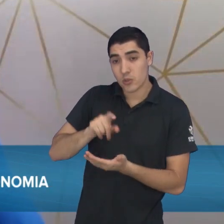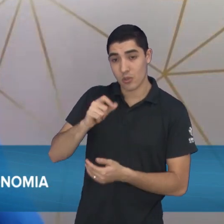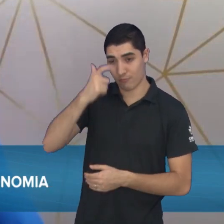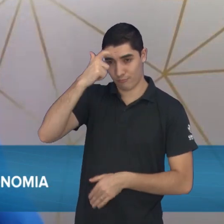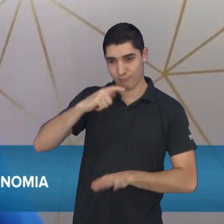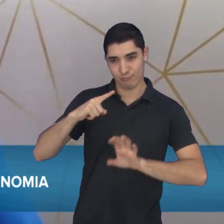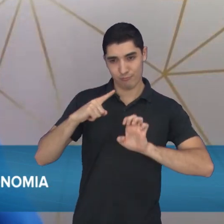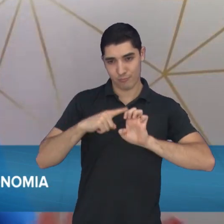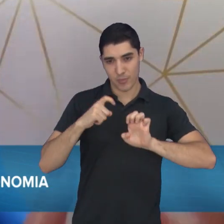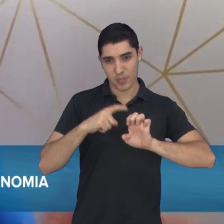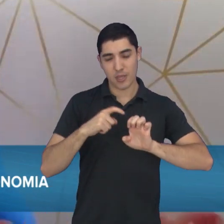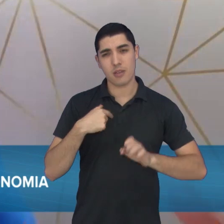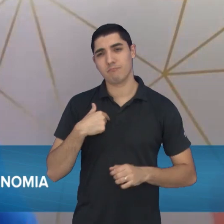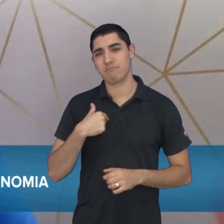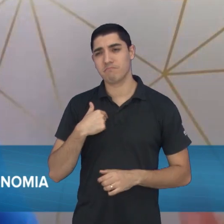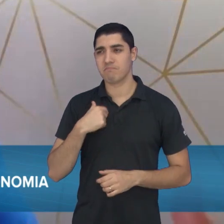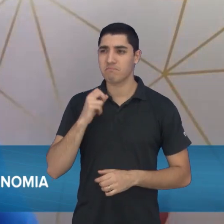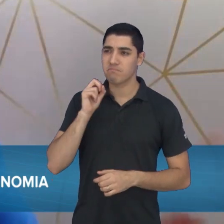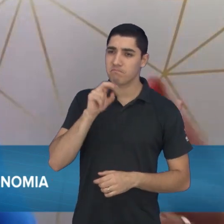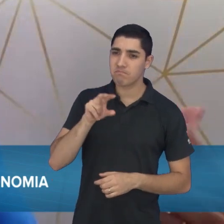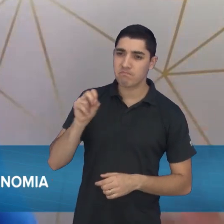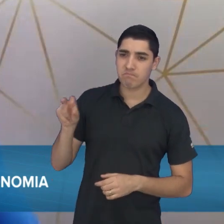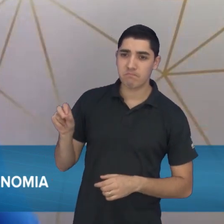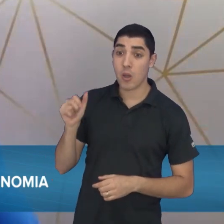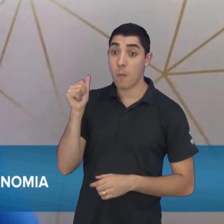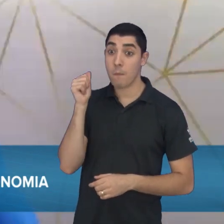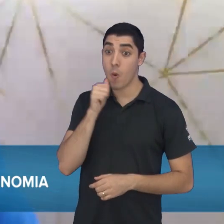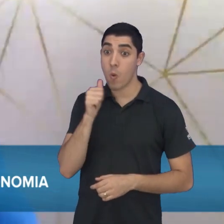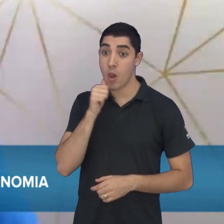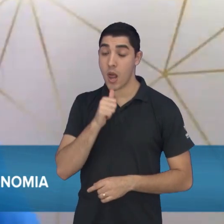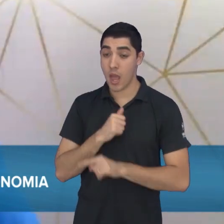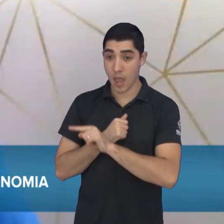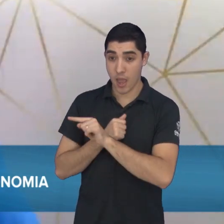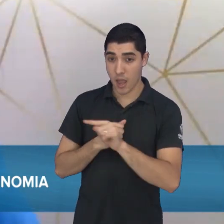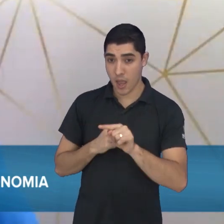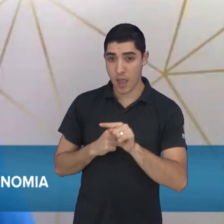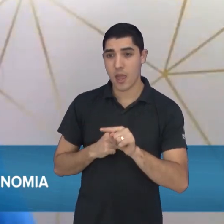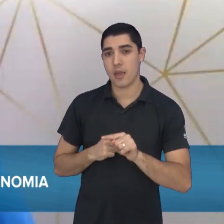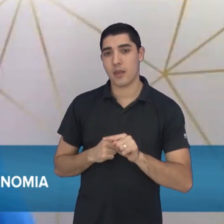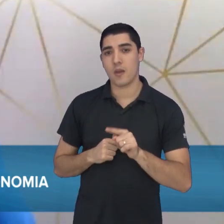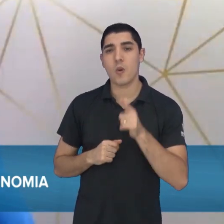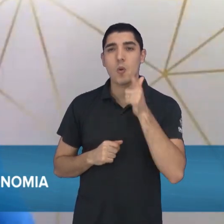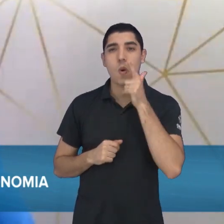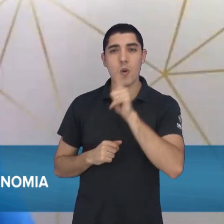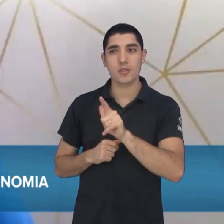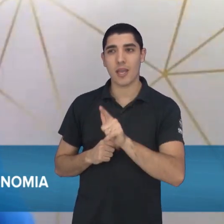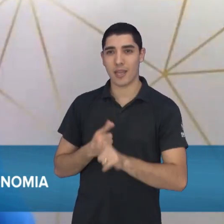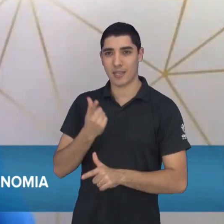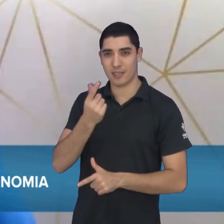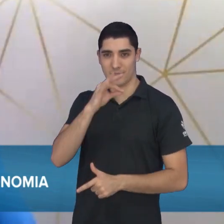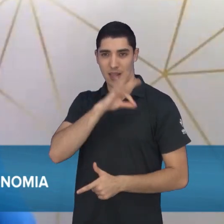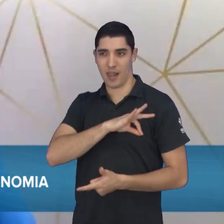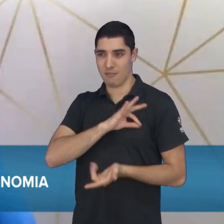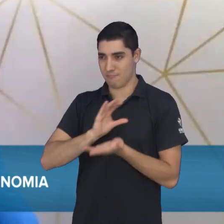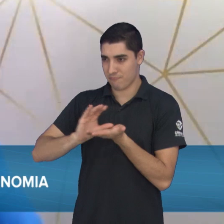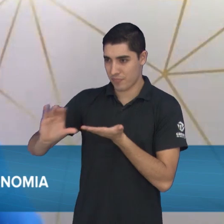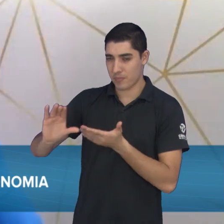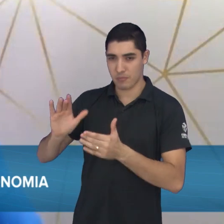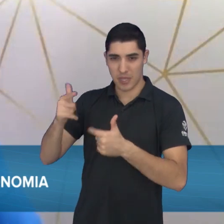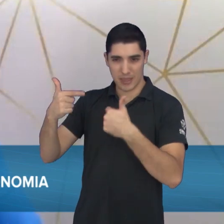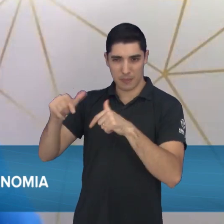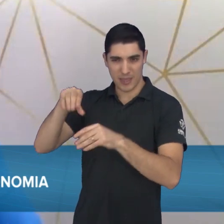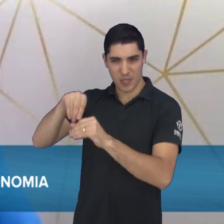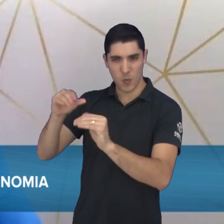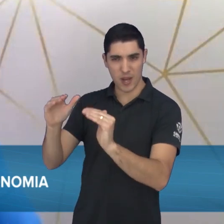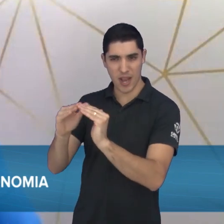empresária, eu não enxergo mulheres sendo remuneradas por trabalharem em casa, honestamente. O